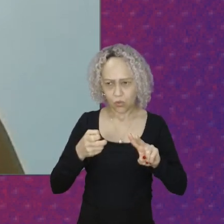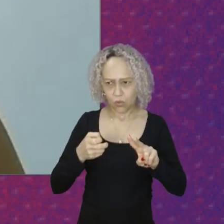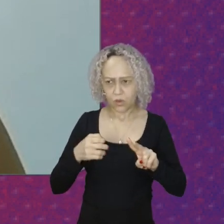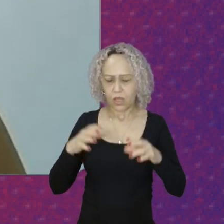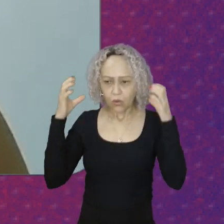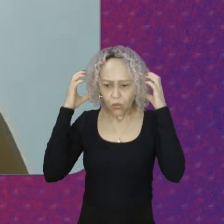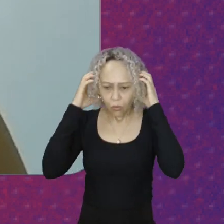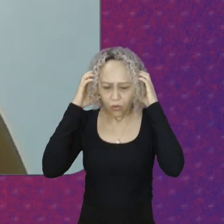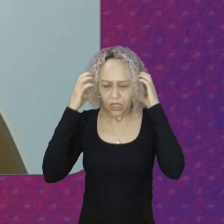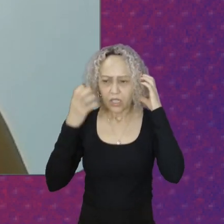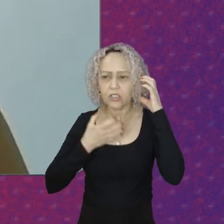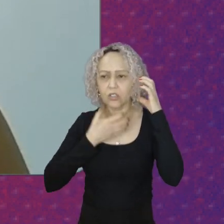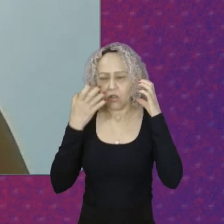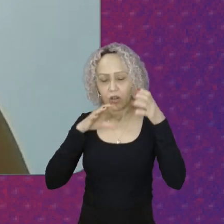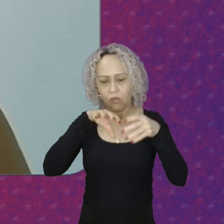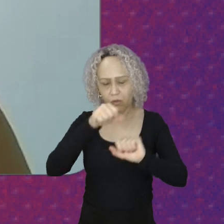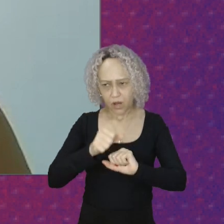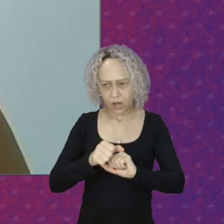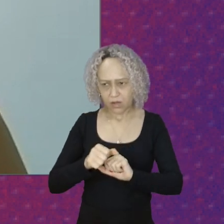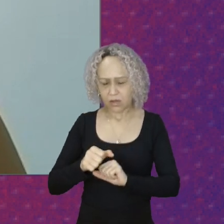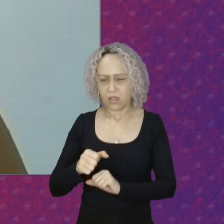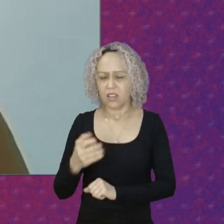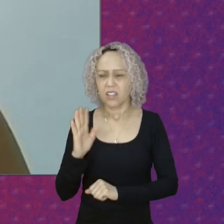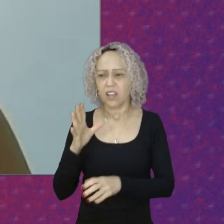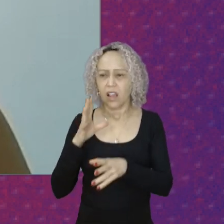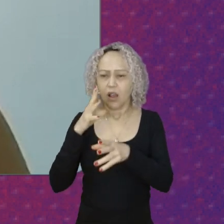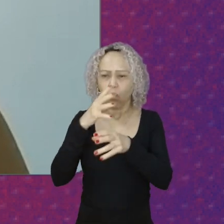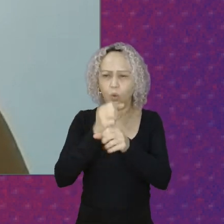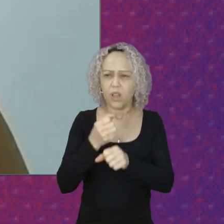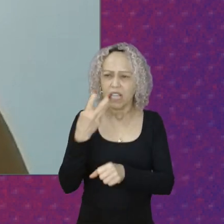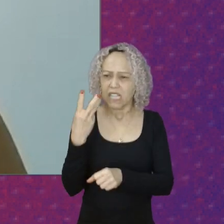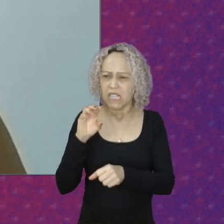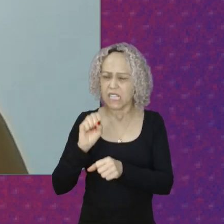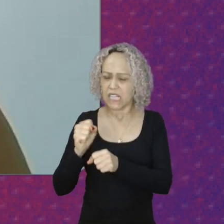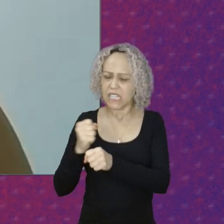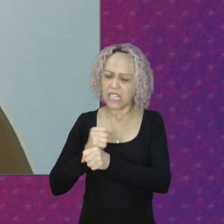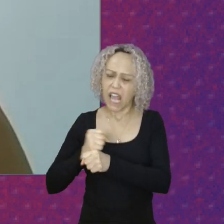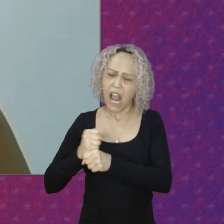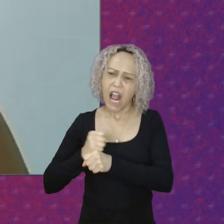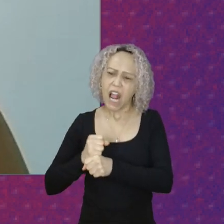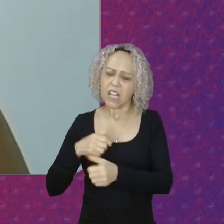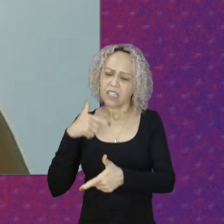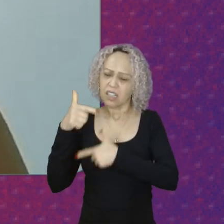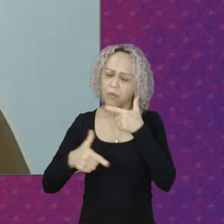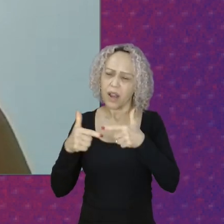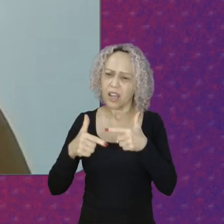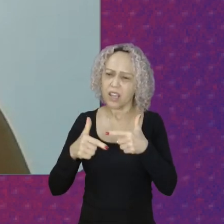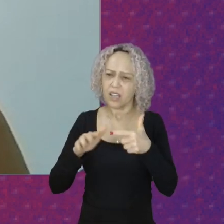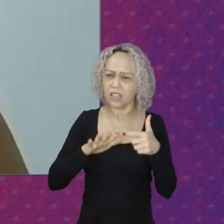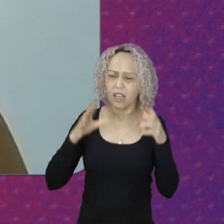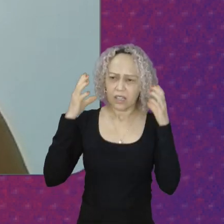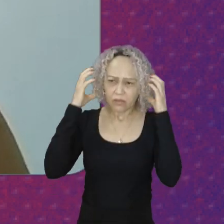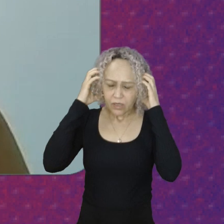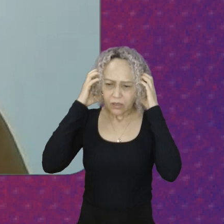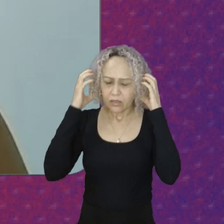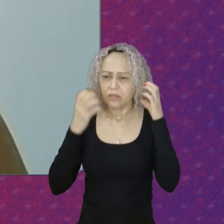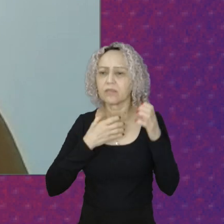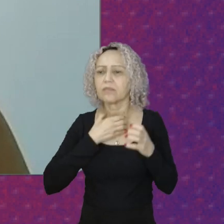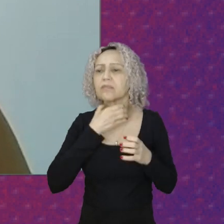de formação, tenho 30 anos, esse ano completo 30 anos de fonoaudiologia e 25